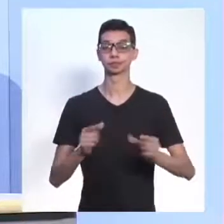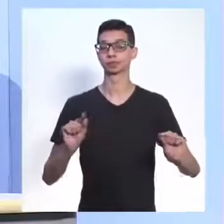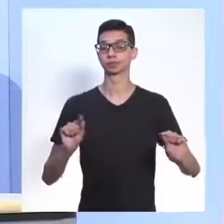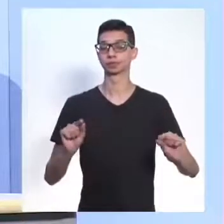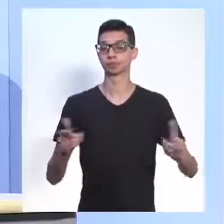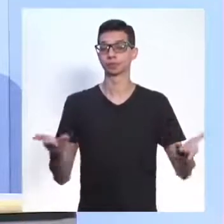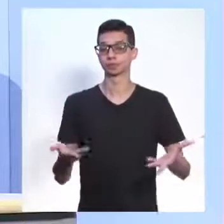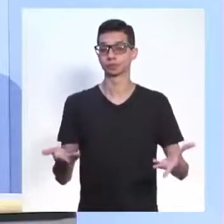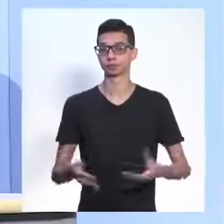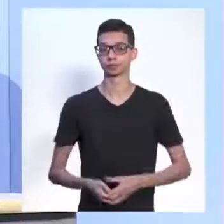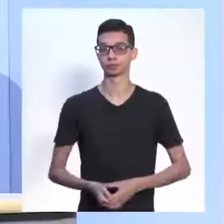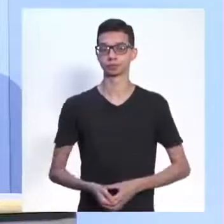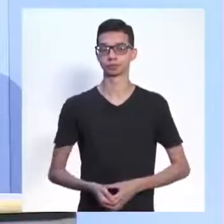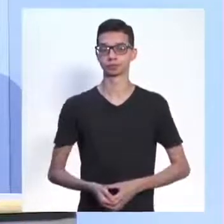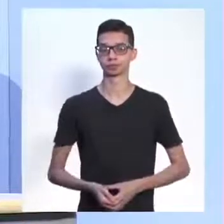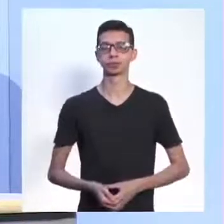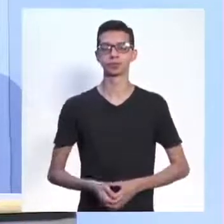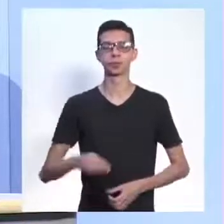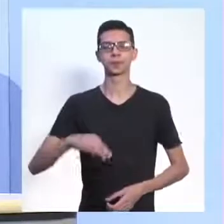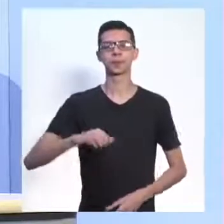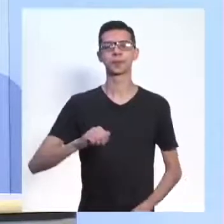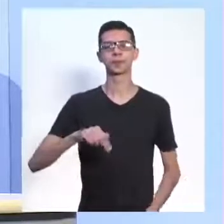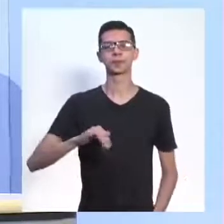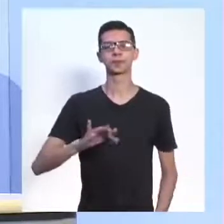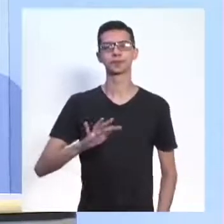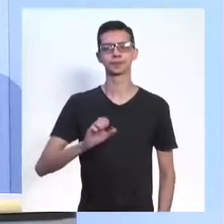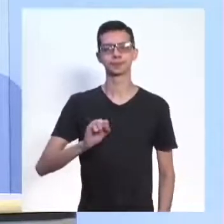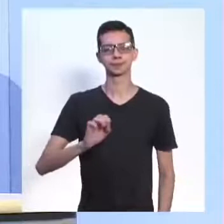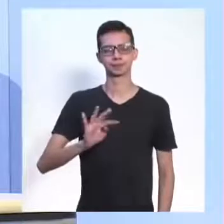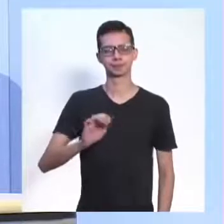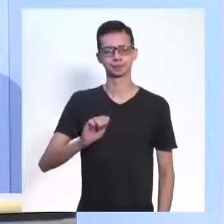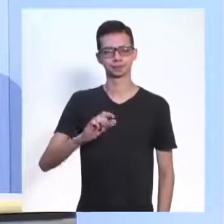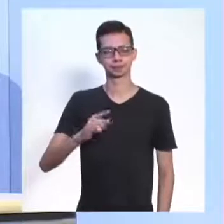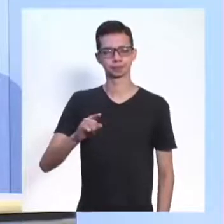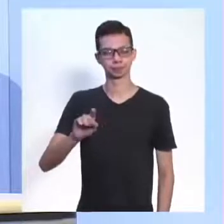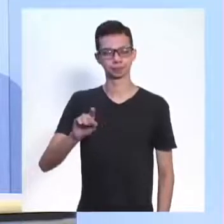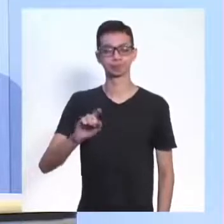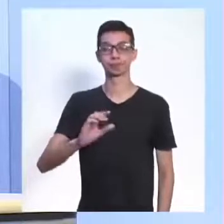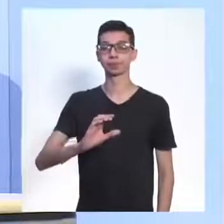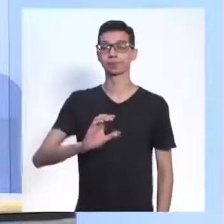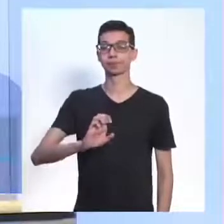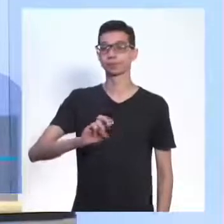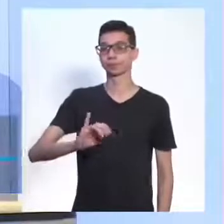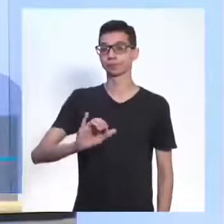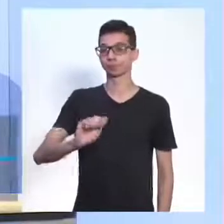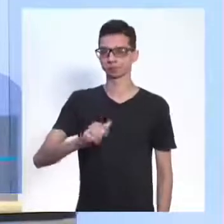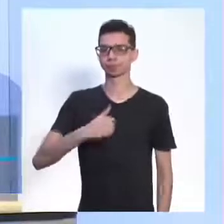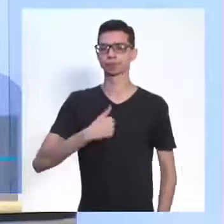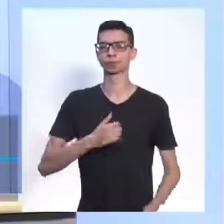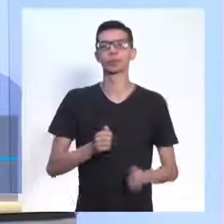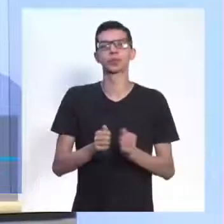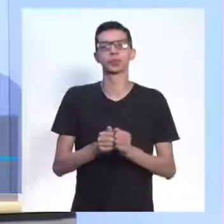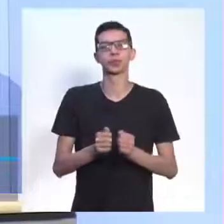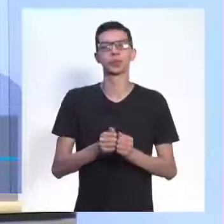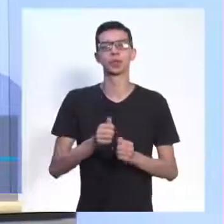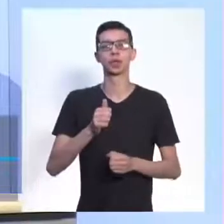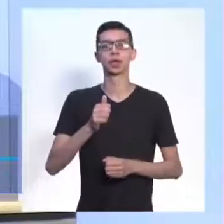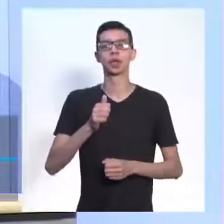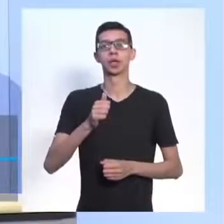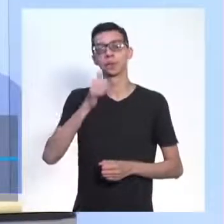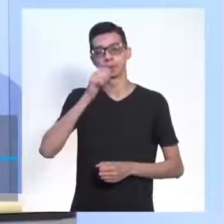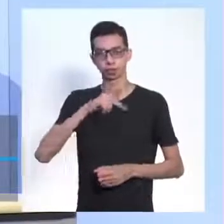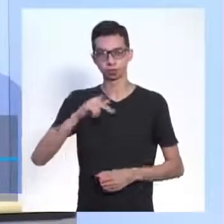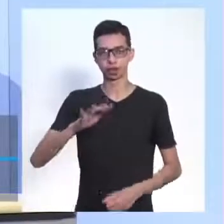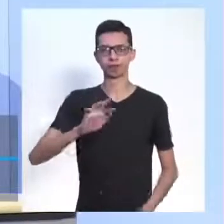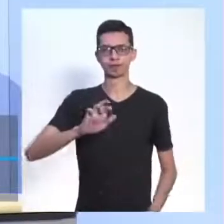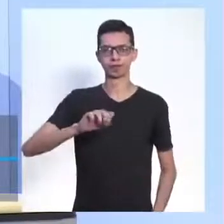de manifestações cênicas. Eu sou a professora Márcia, estarei fazendo a interação com vocês através do chat e apresento a vocês a professora